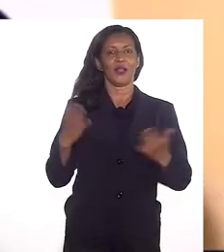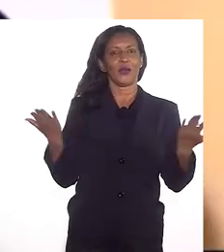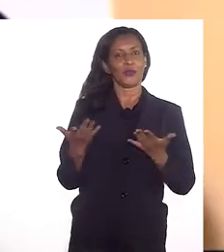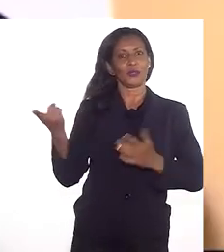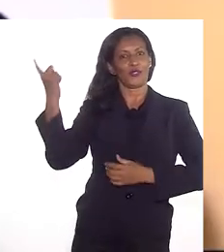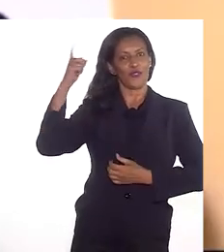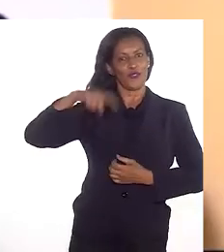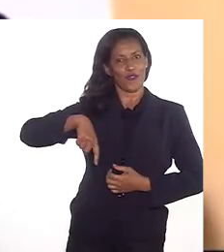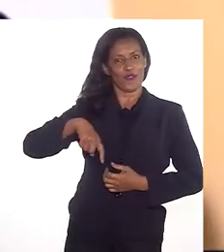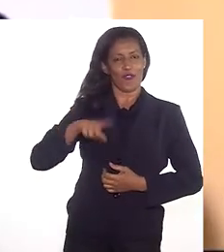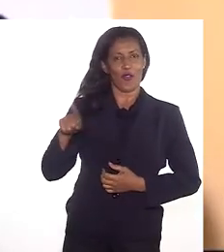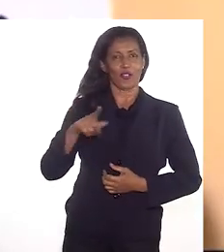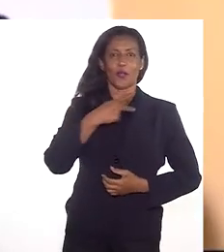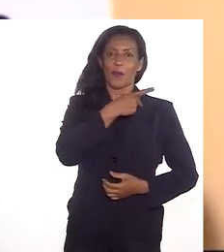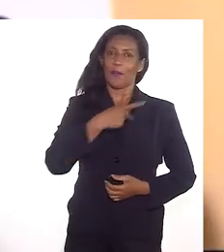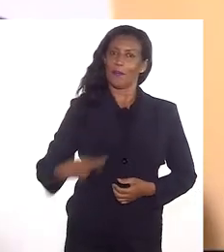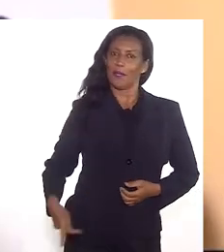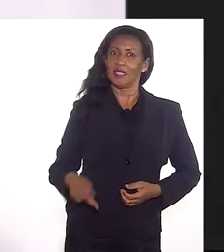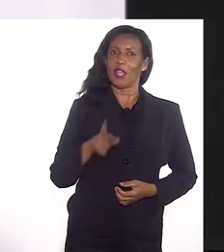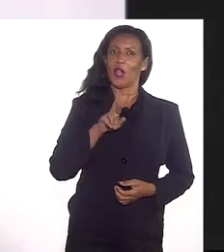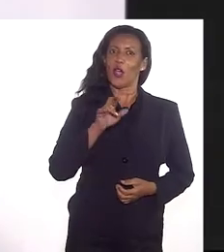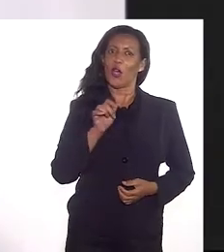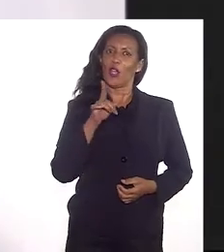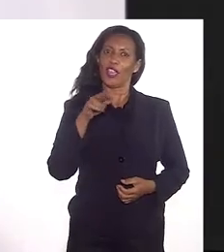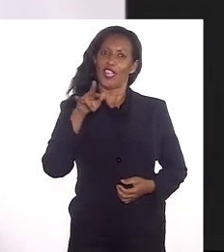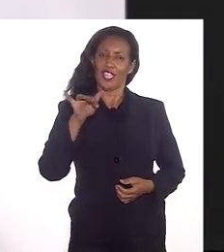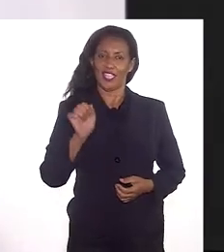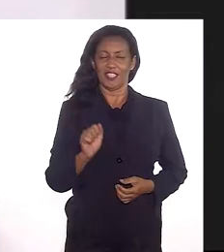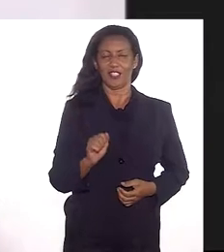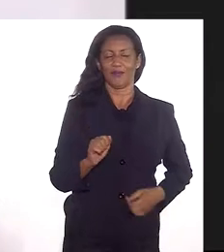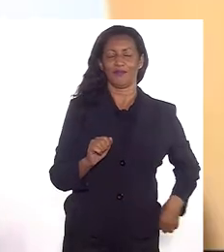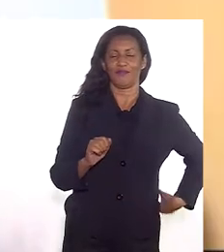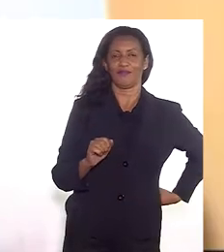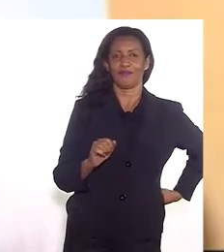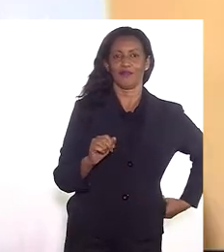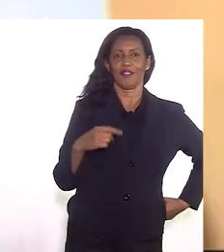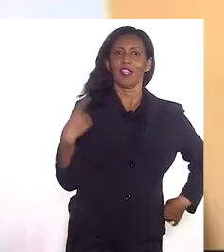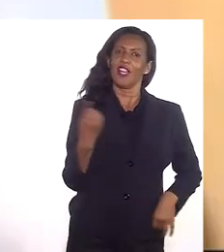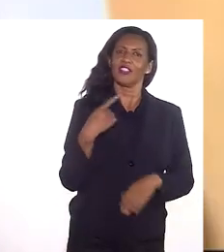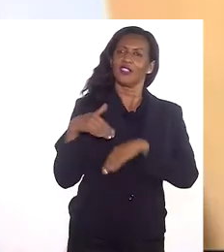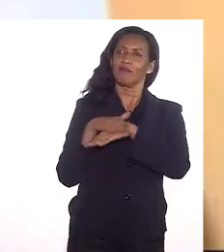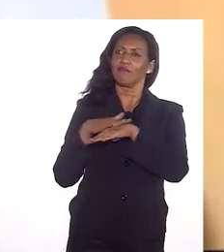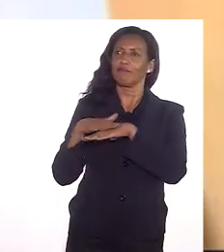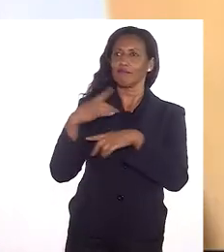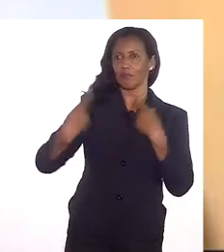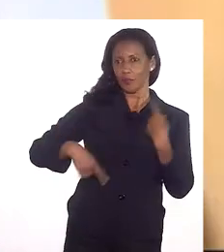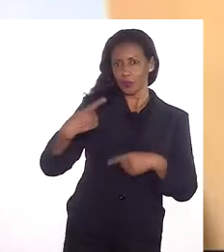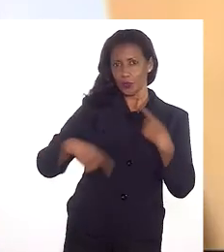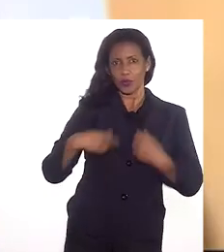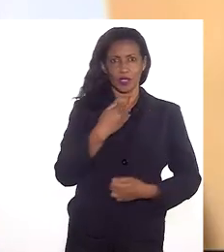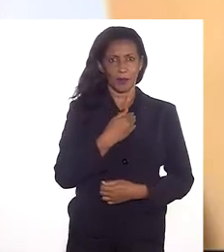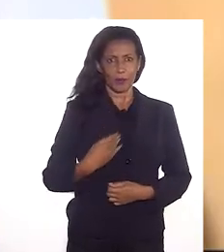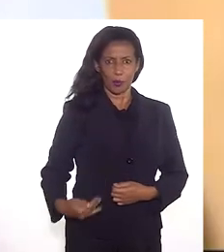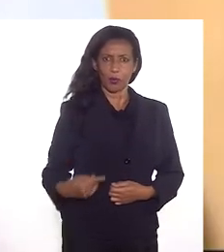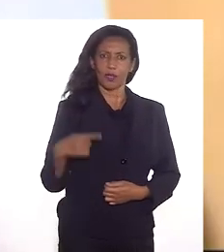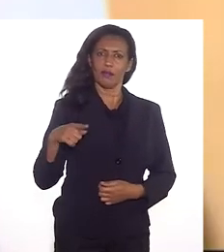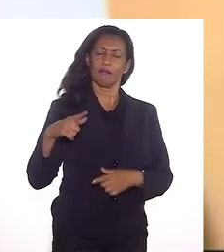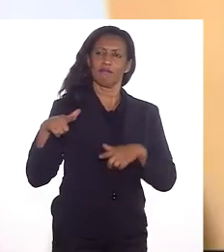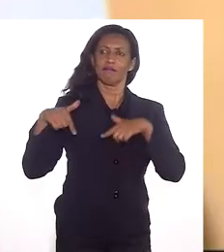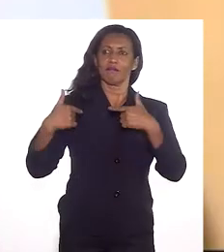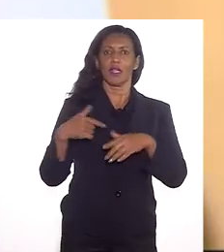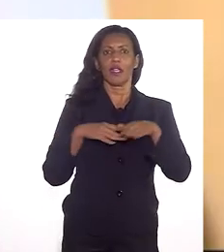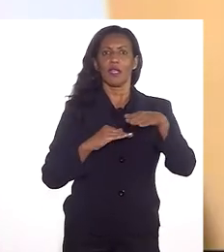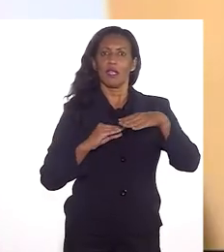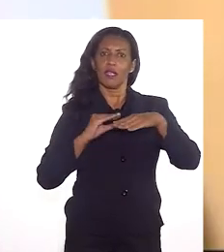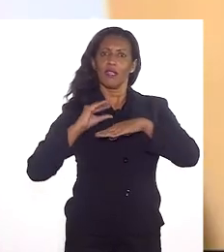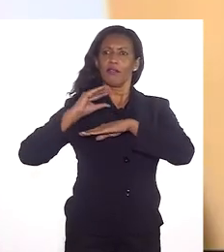Foco está de volta com o presidente da Invest Rio, Rodrigo Stallone. Rodrigo, a gente estava falando exatamente das políticas públicas e da atuação